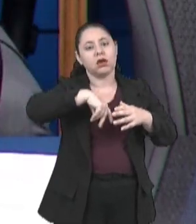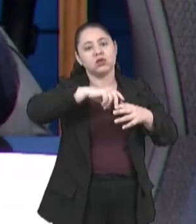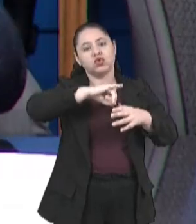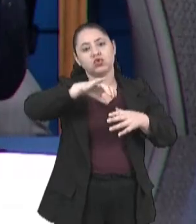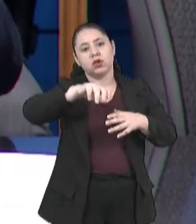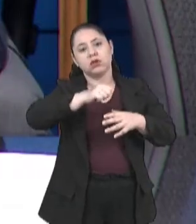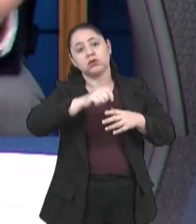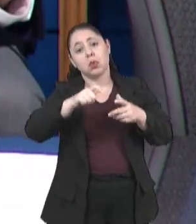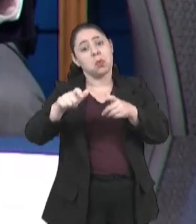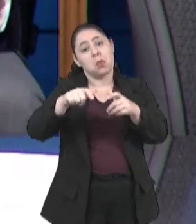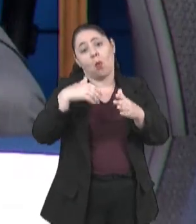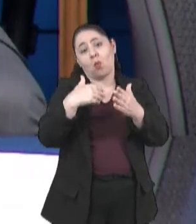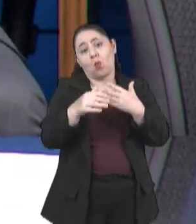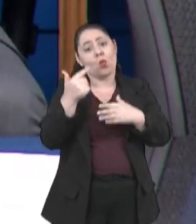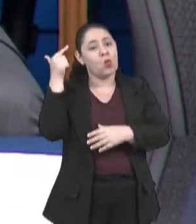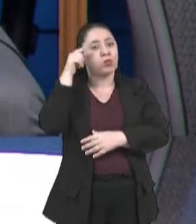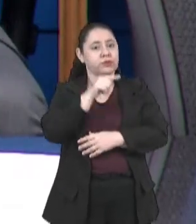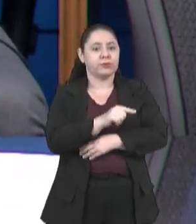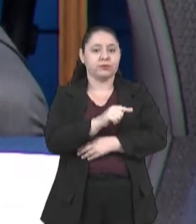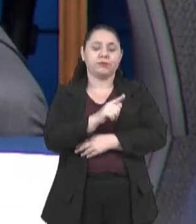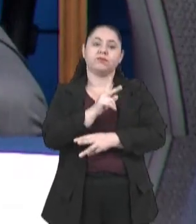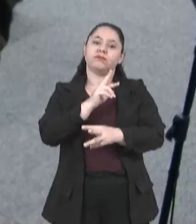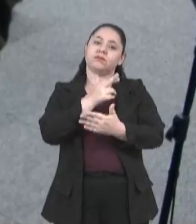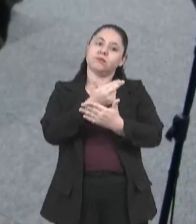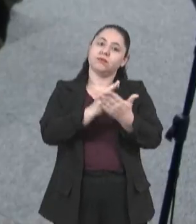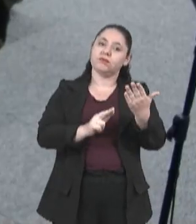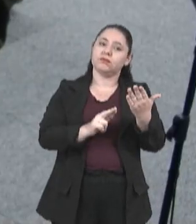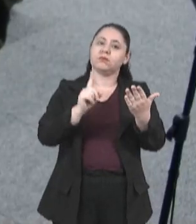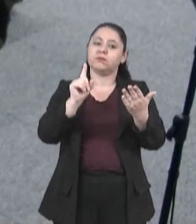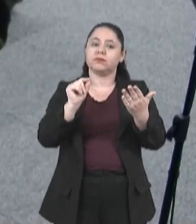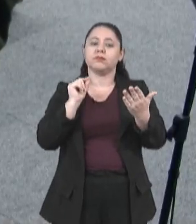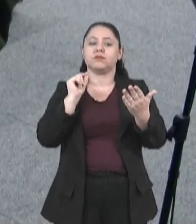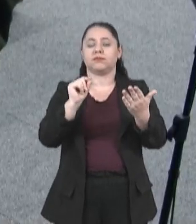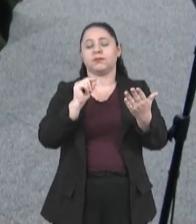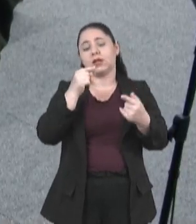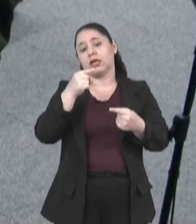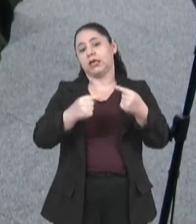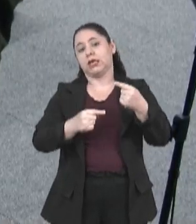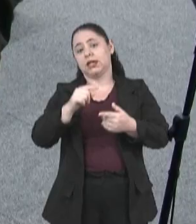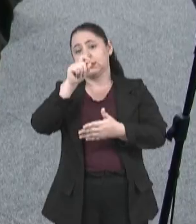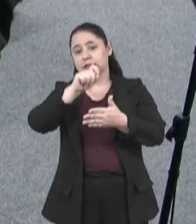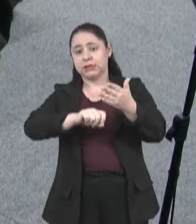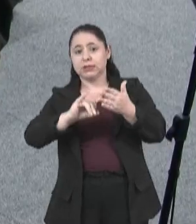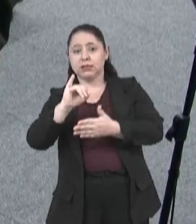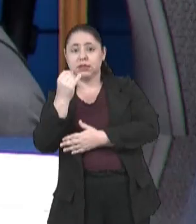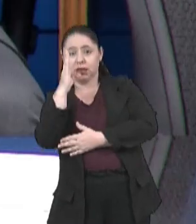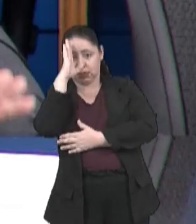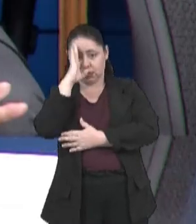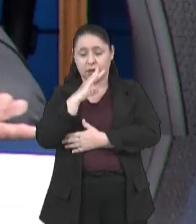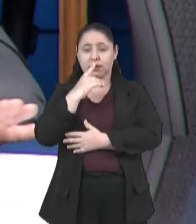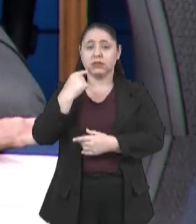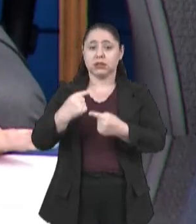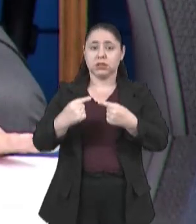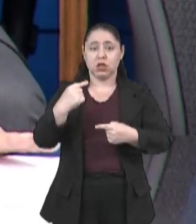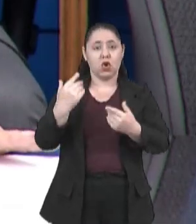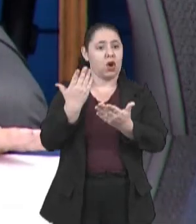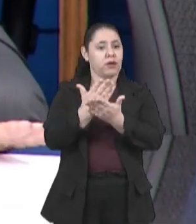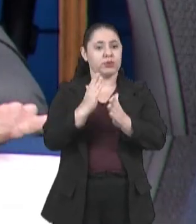onde der. Então, assim, esse é um relatório do que é incentivo fiscal. Encerrada a discussão.